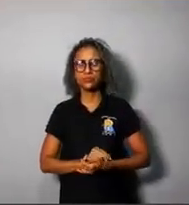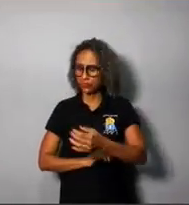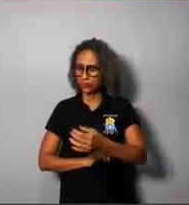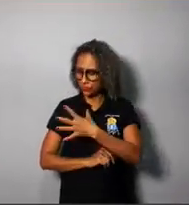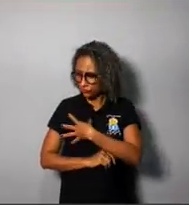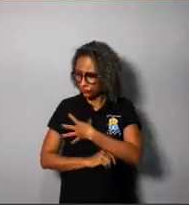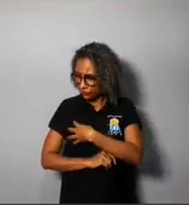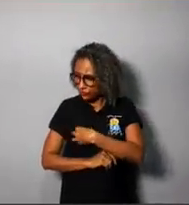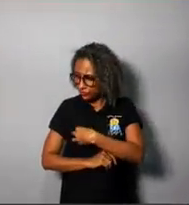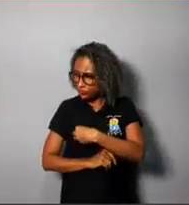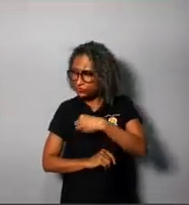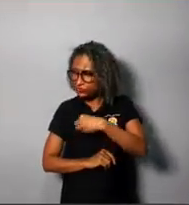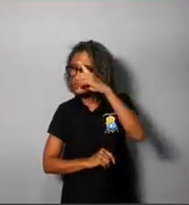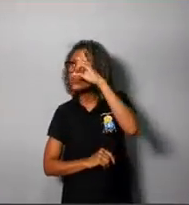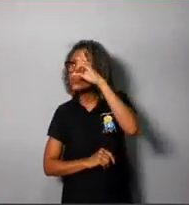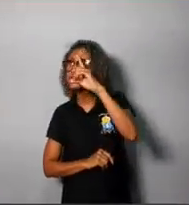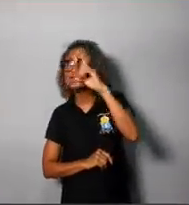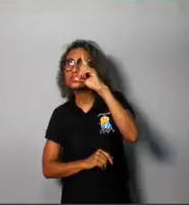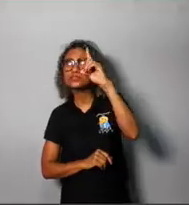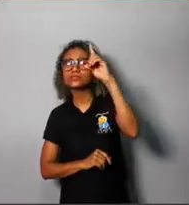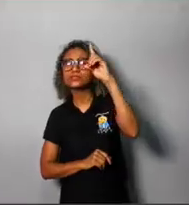nós. Cordeiro de